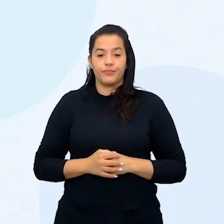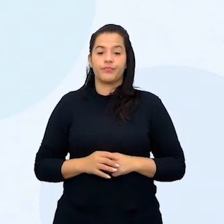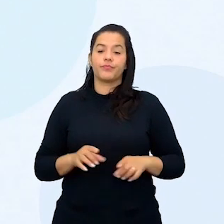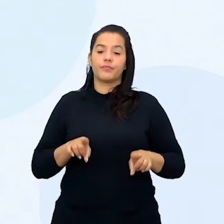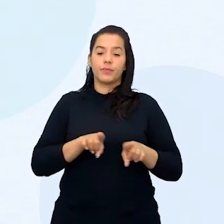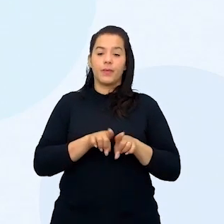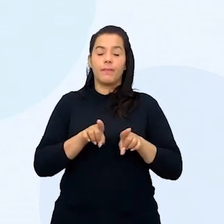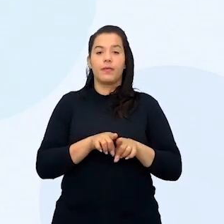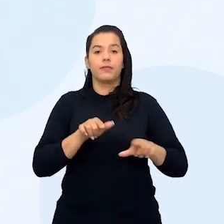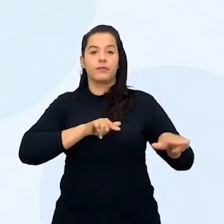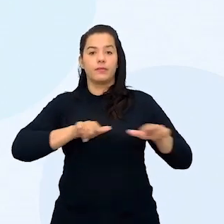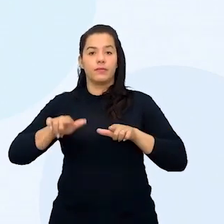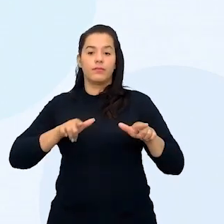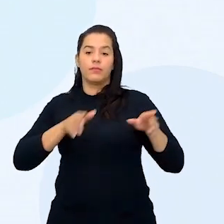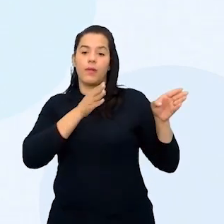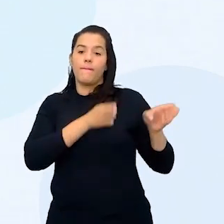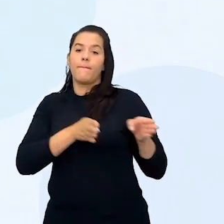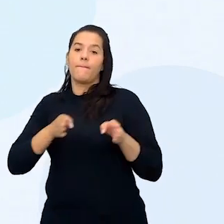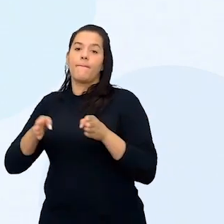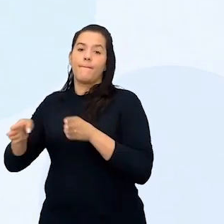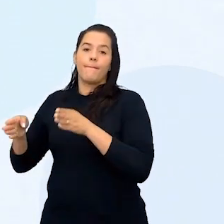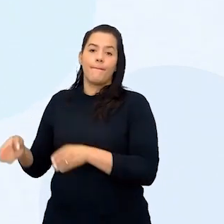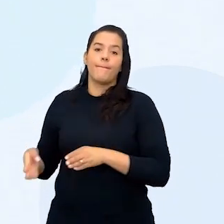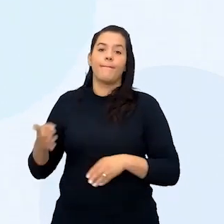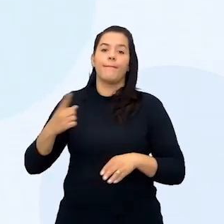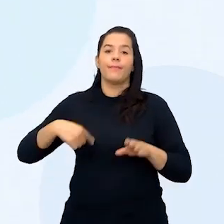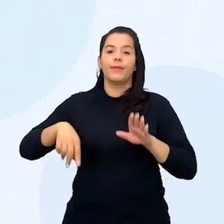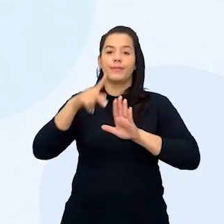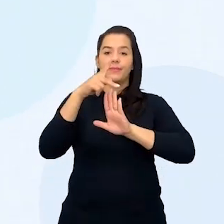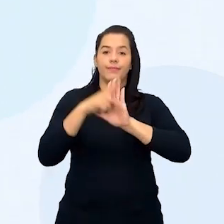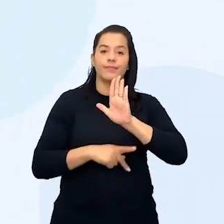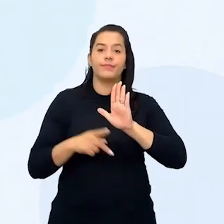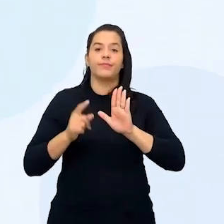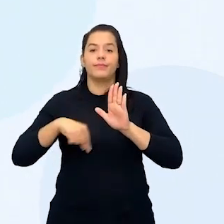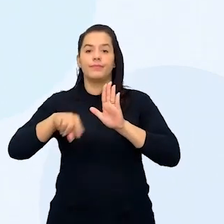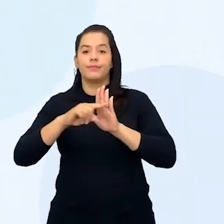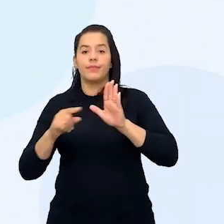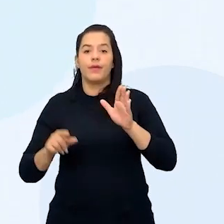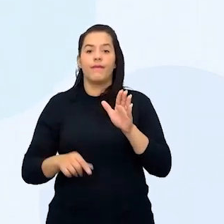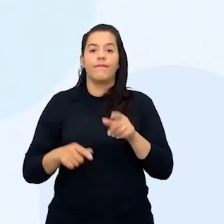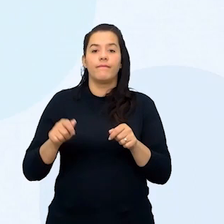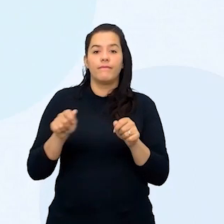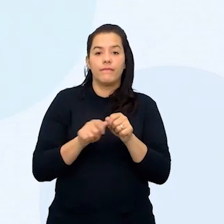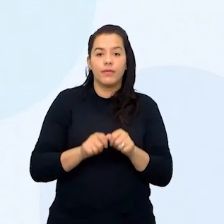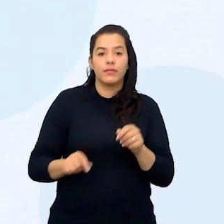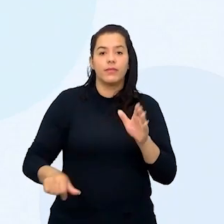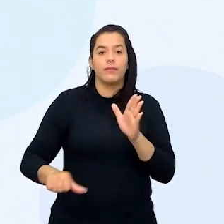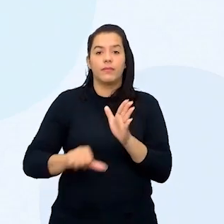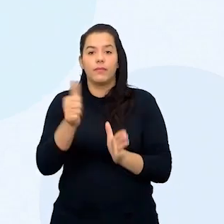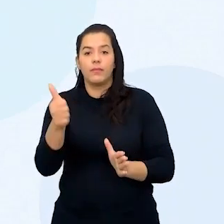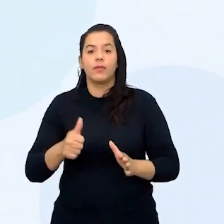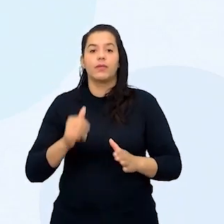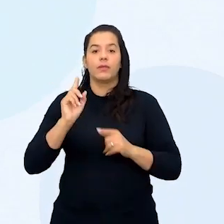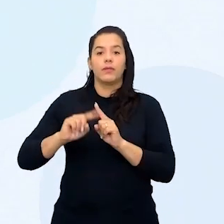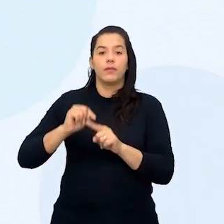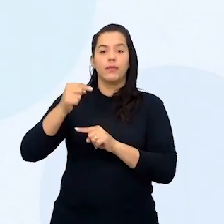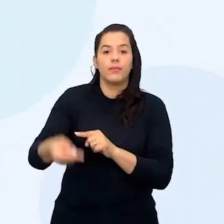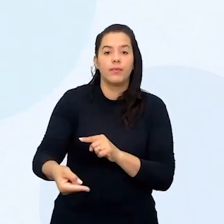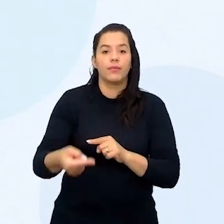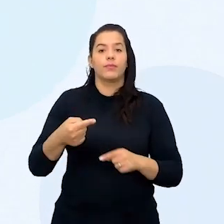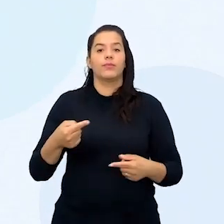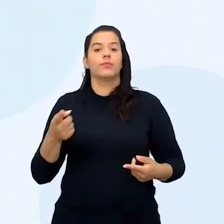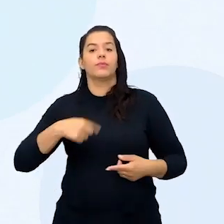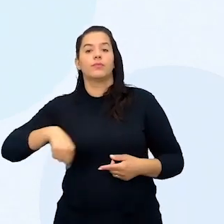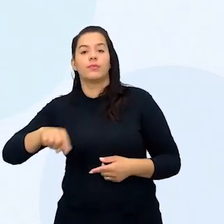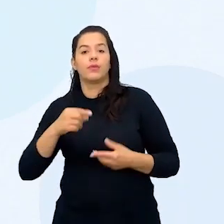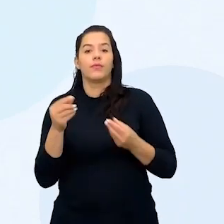sistemas de trabalho, etapas e planejamento. Então, o que vai fazer primeiro, o que vai acontecer depois. É importante destacar que